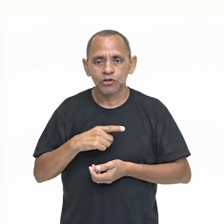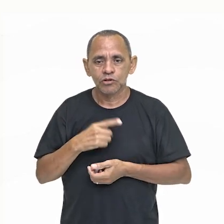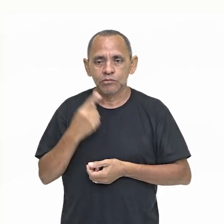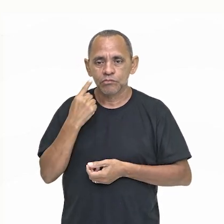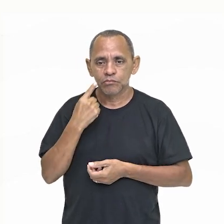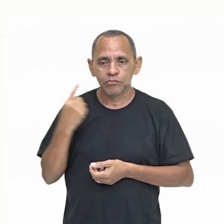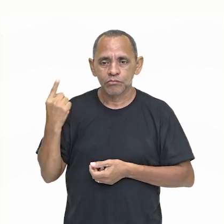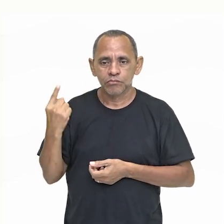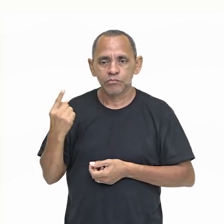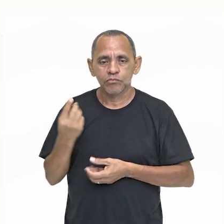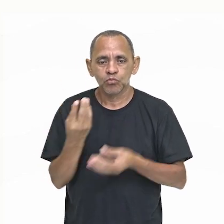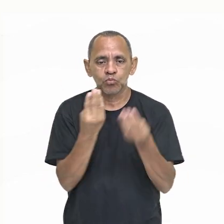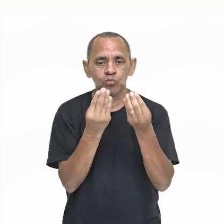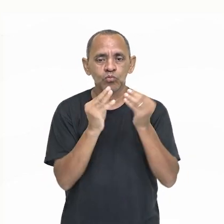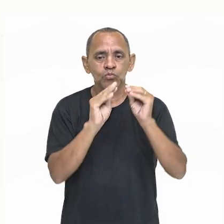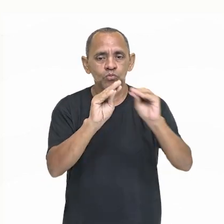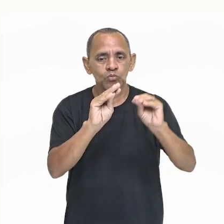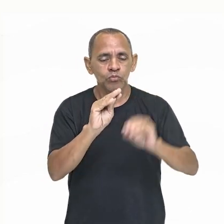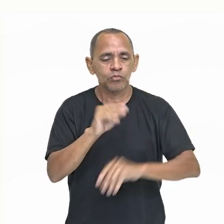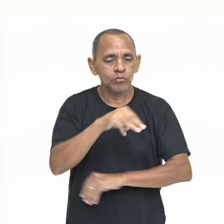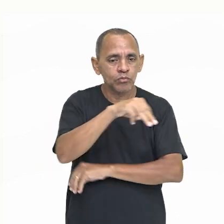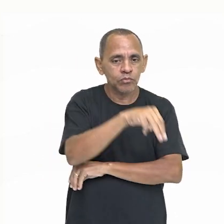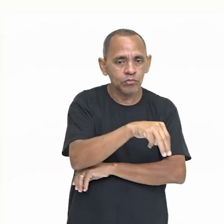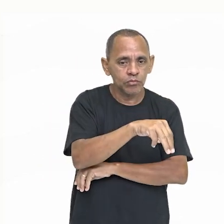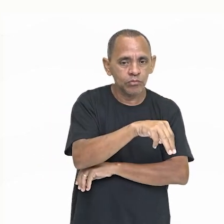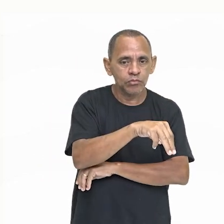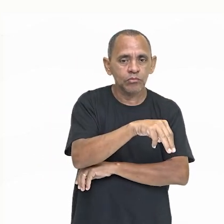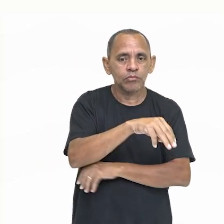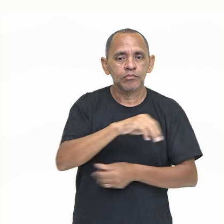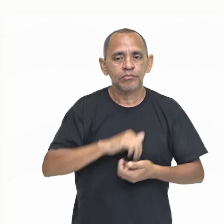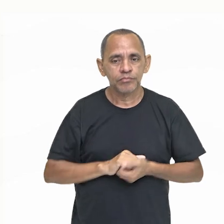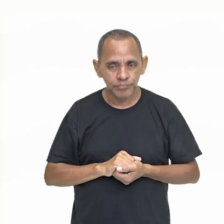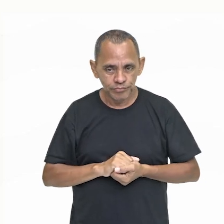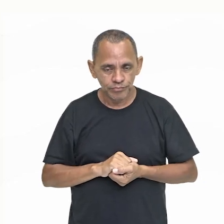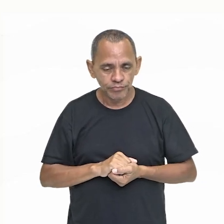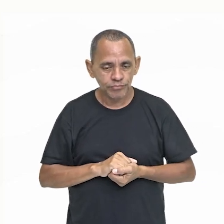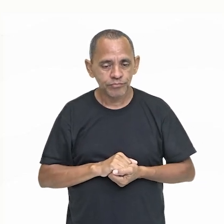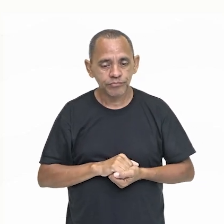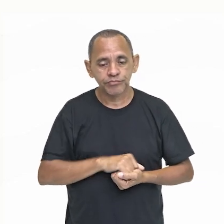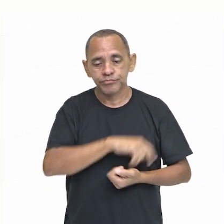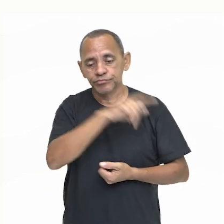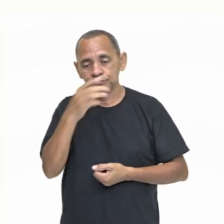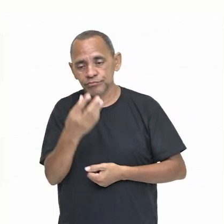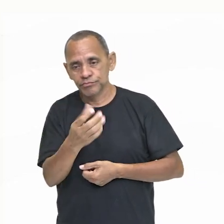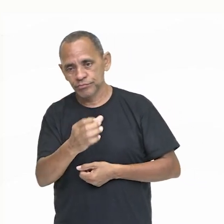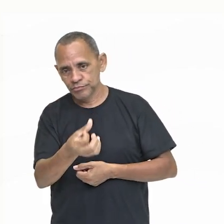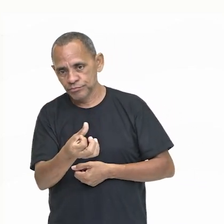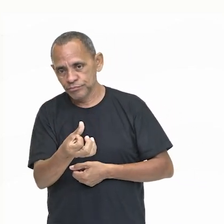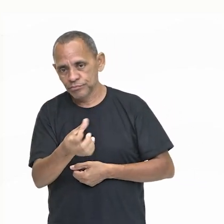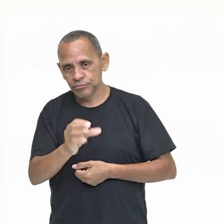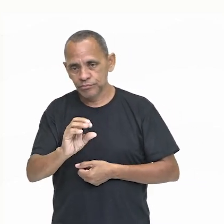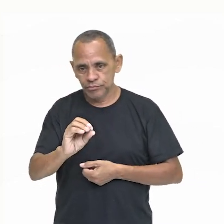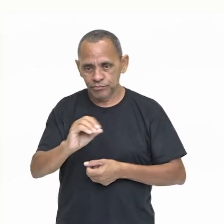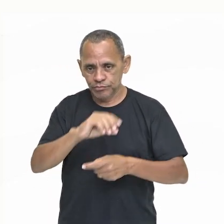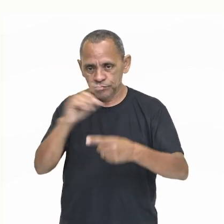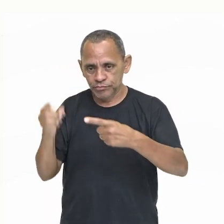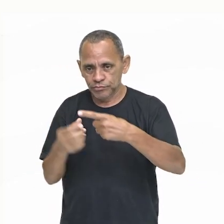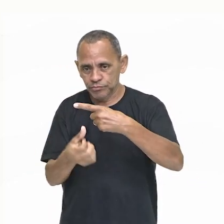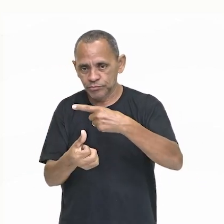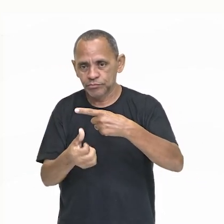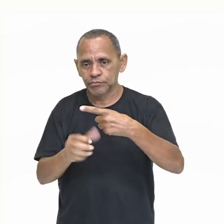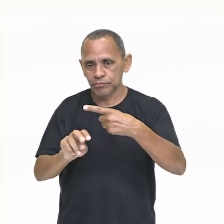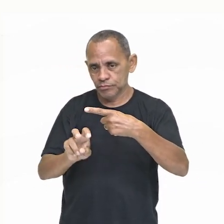coloco o M em evidência, 60 dividido por 15 resulta em 4. O